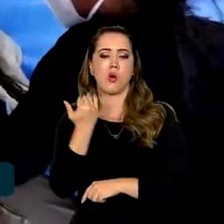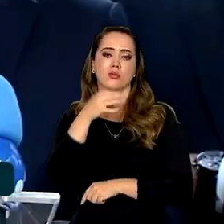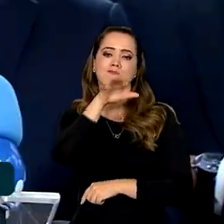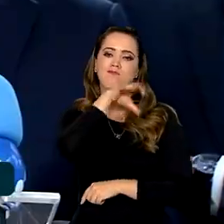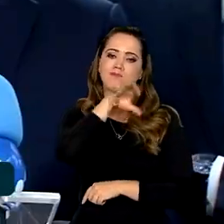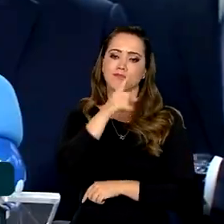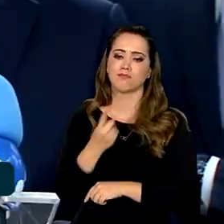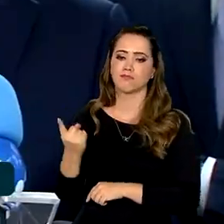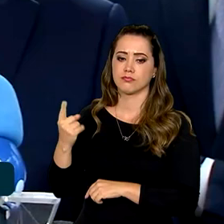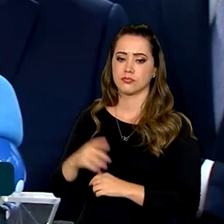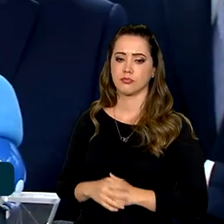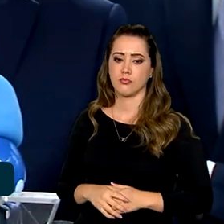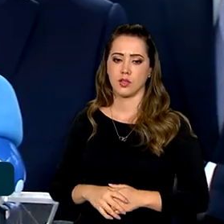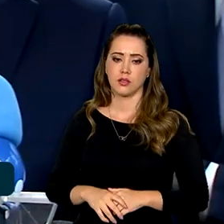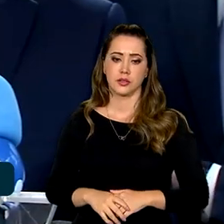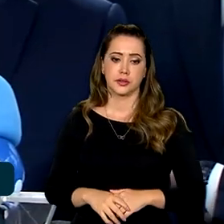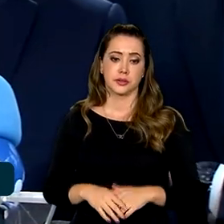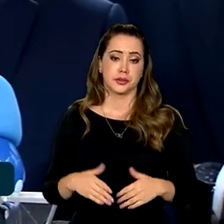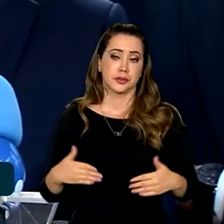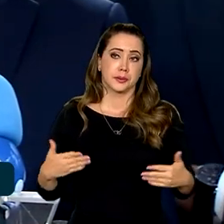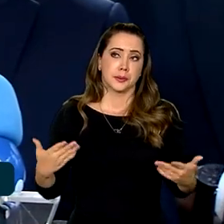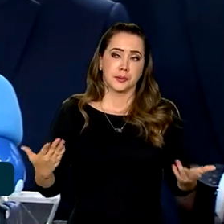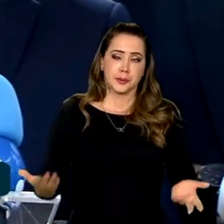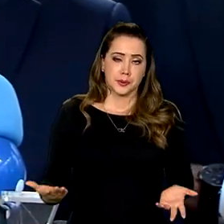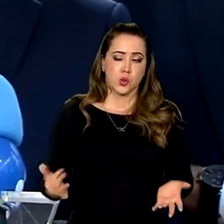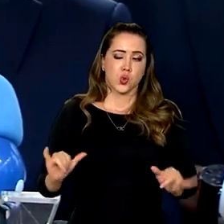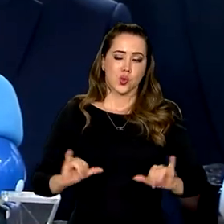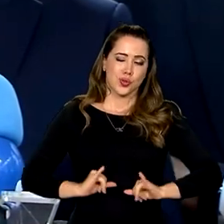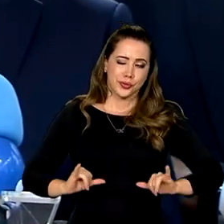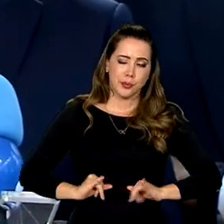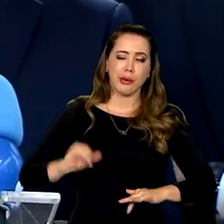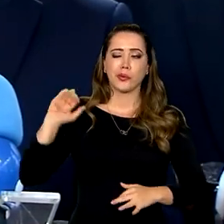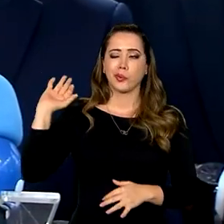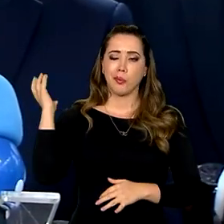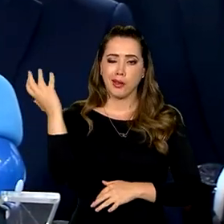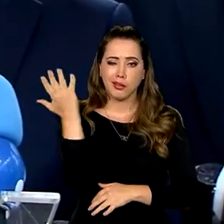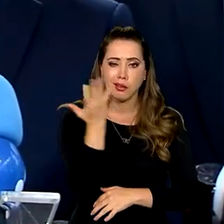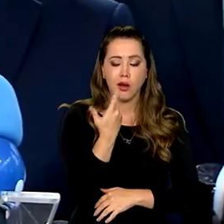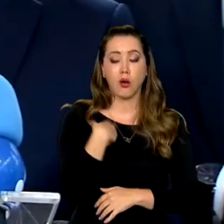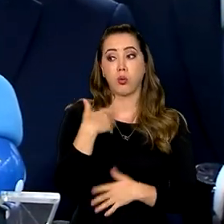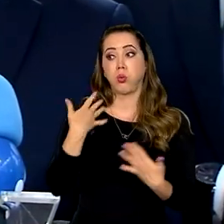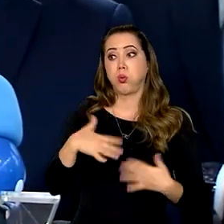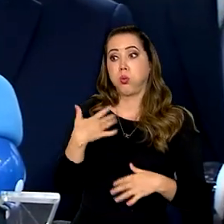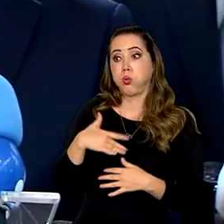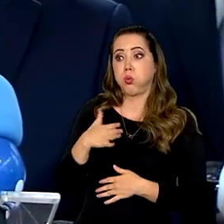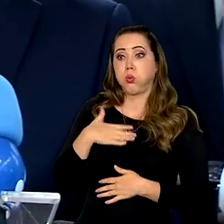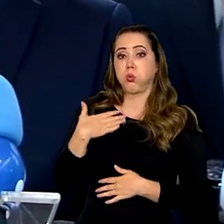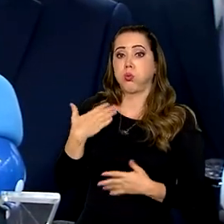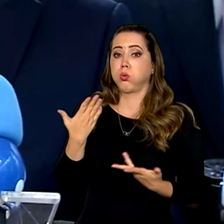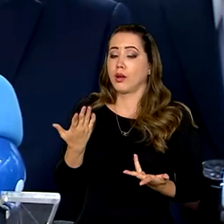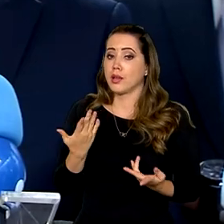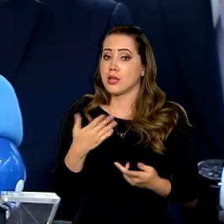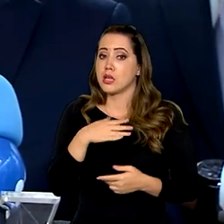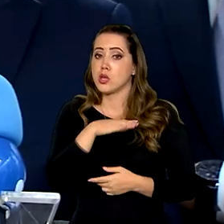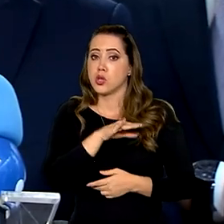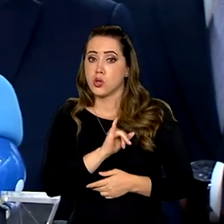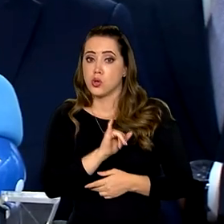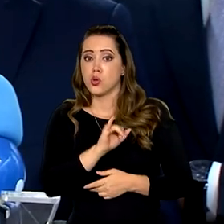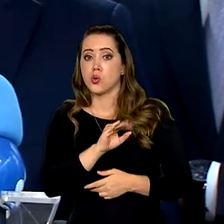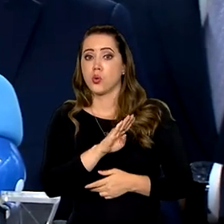animais. O impacto ambiental é algo tremendo, assustador. O IBAMA, o